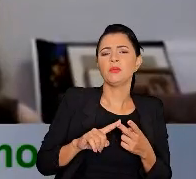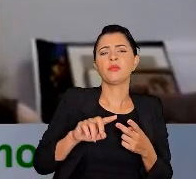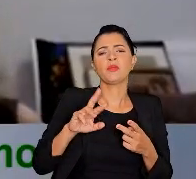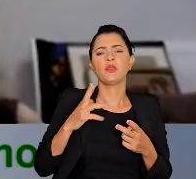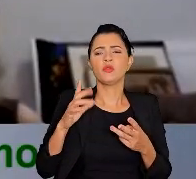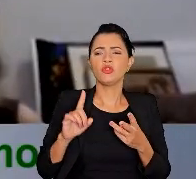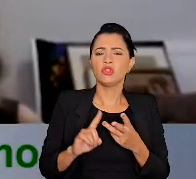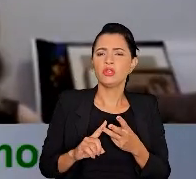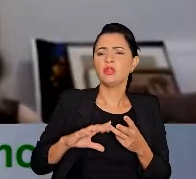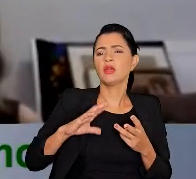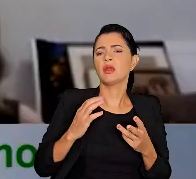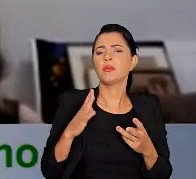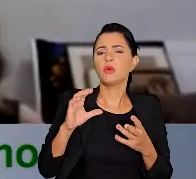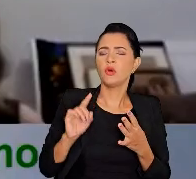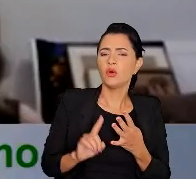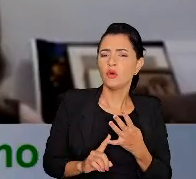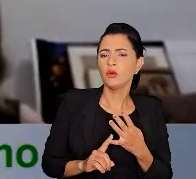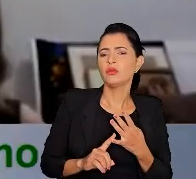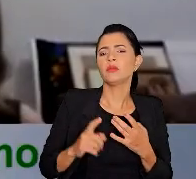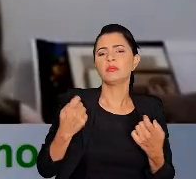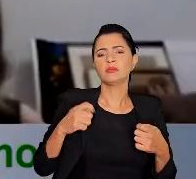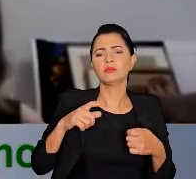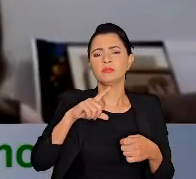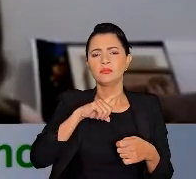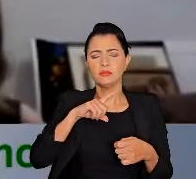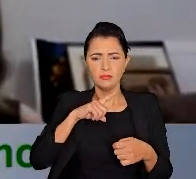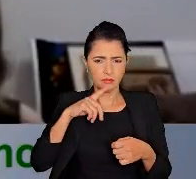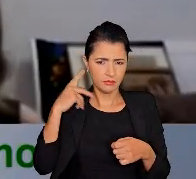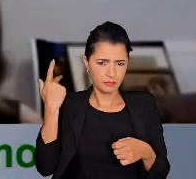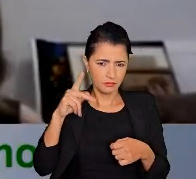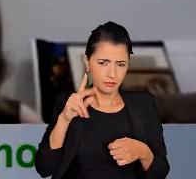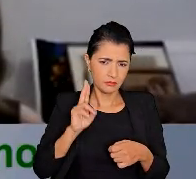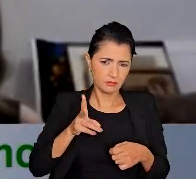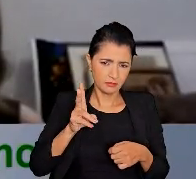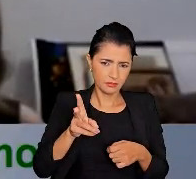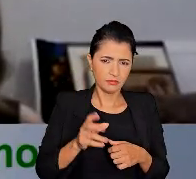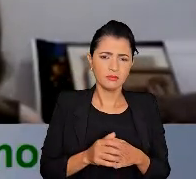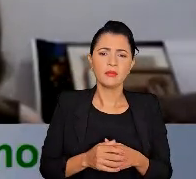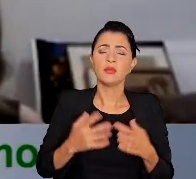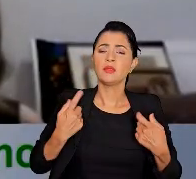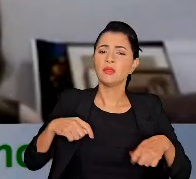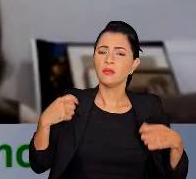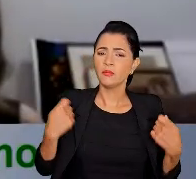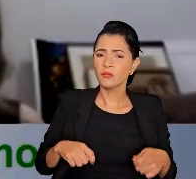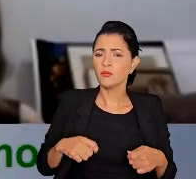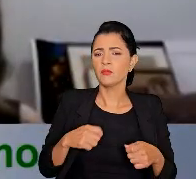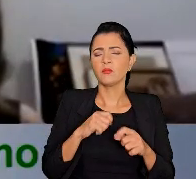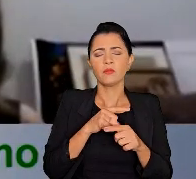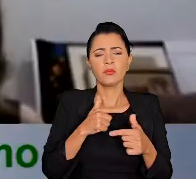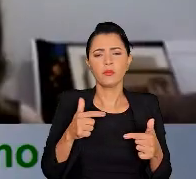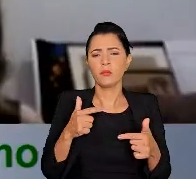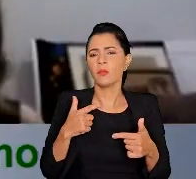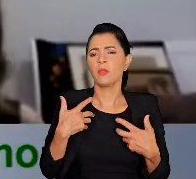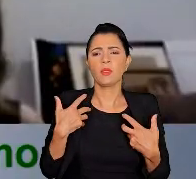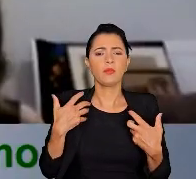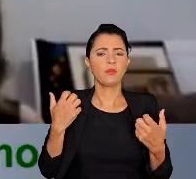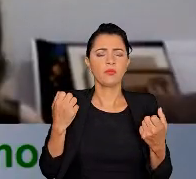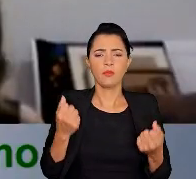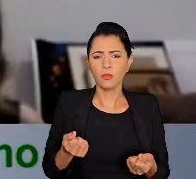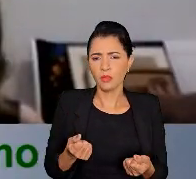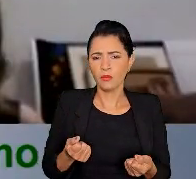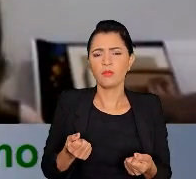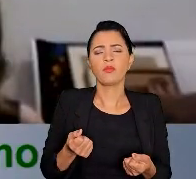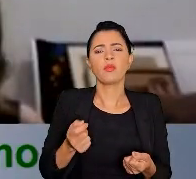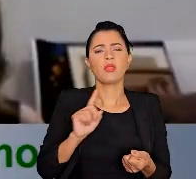Camboja, Levinas insistiu na santidade de toda a vida, na necessidade de não ceder ao desumano, de